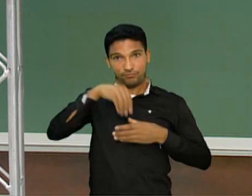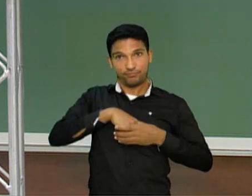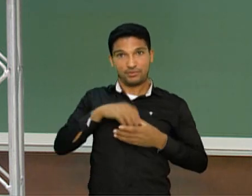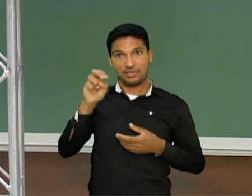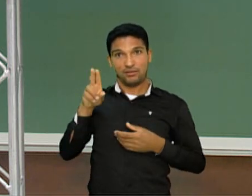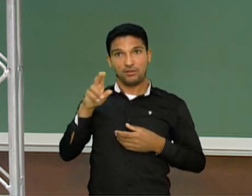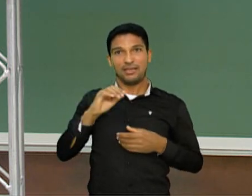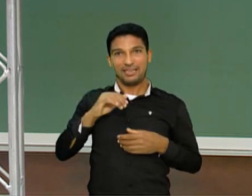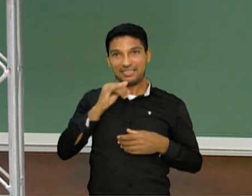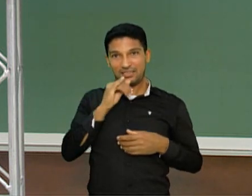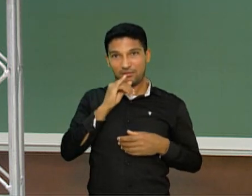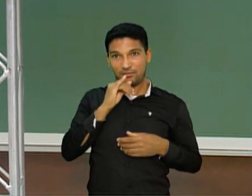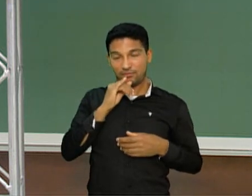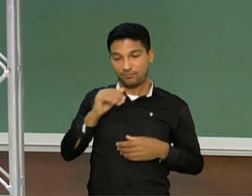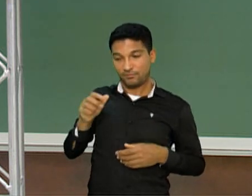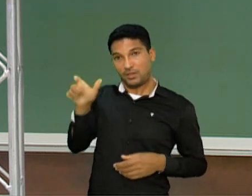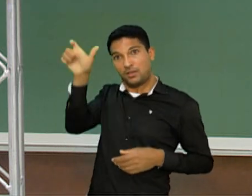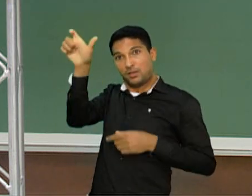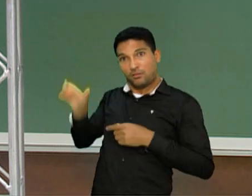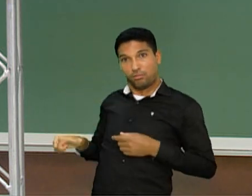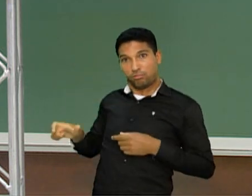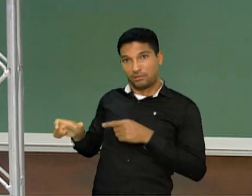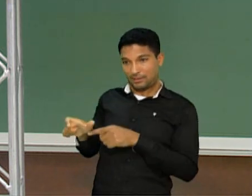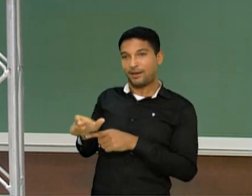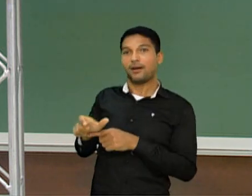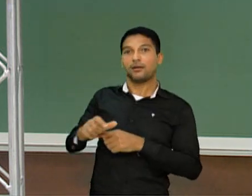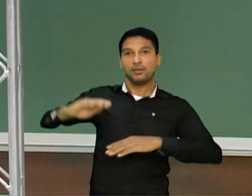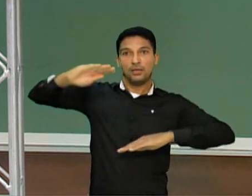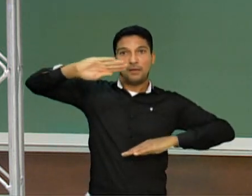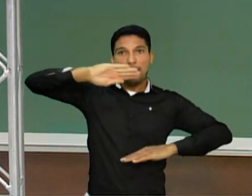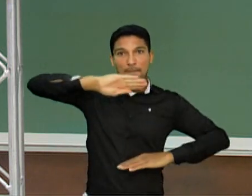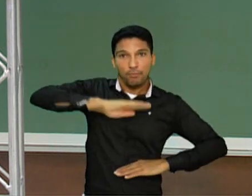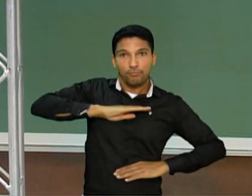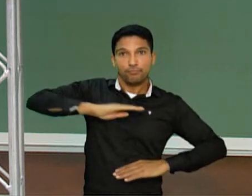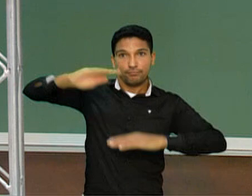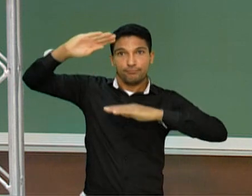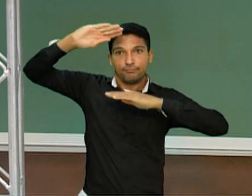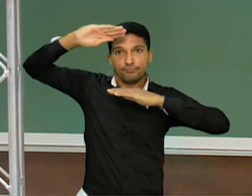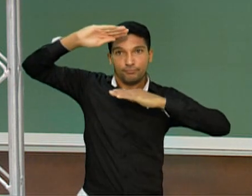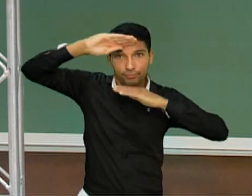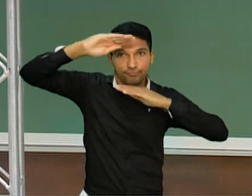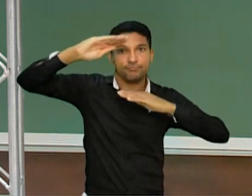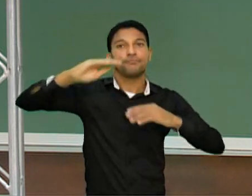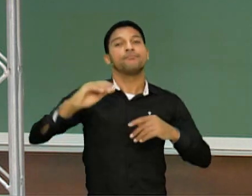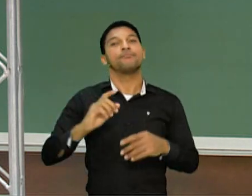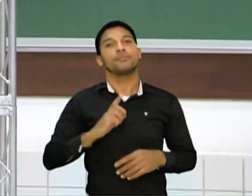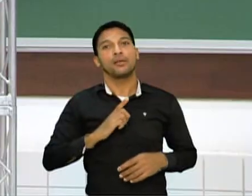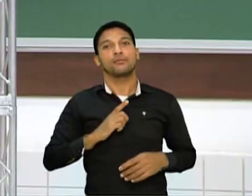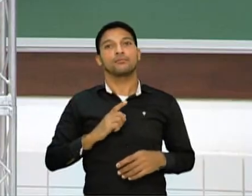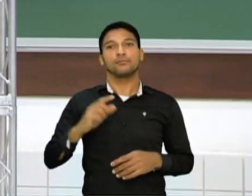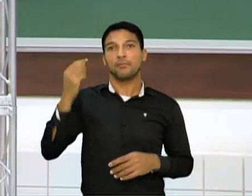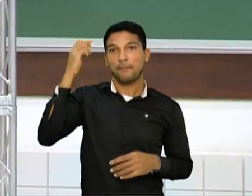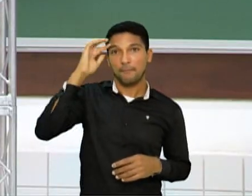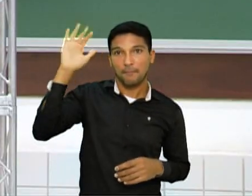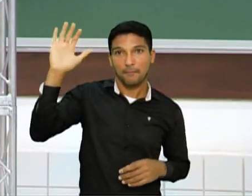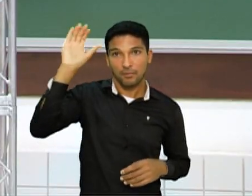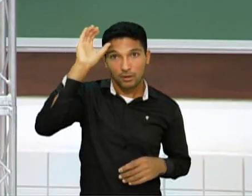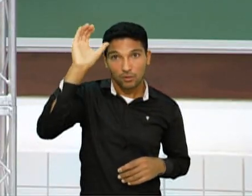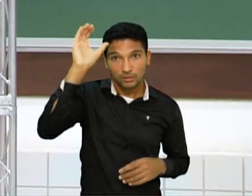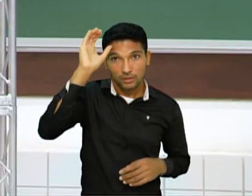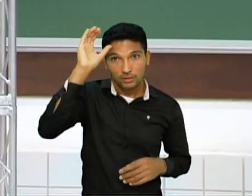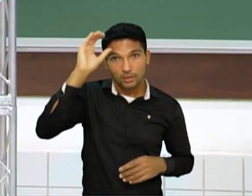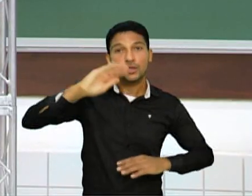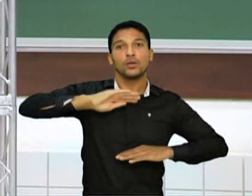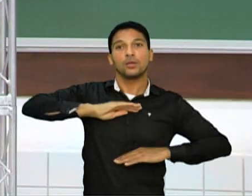eu tenho duas partes que me formam. A res extensa e a res cogitans. Então, já que a gente